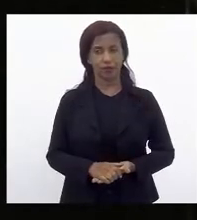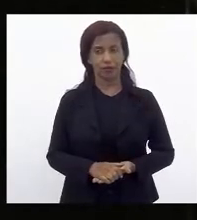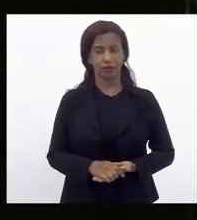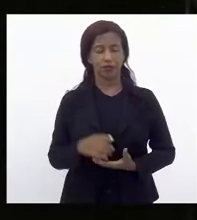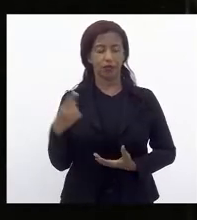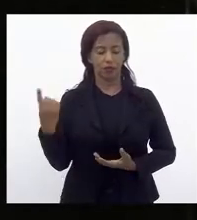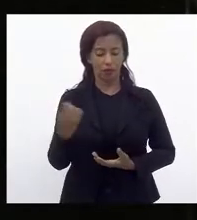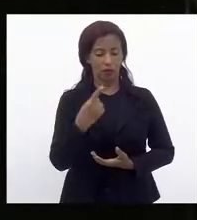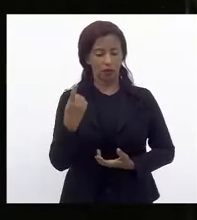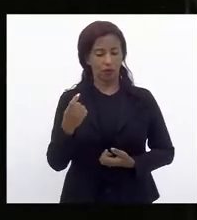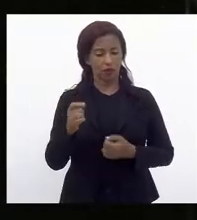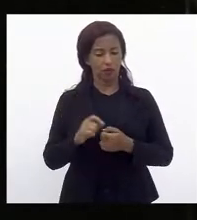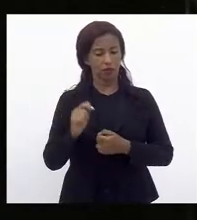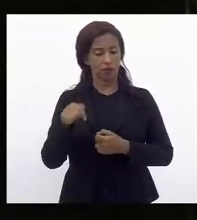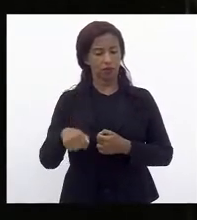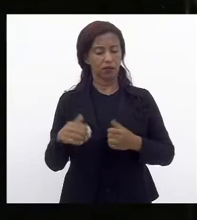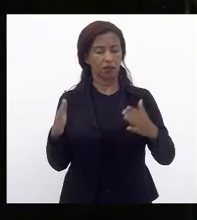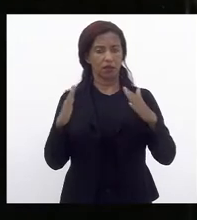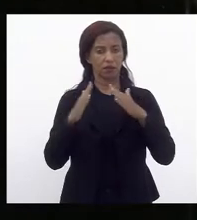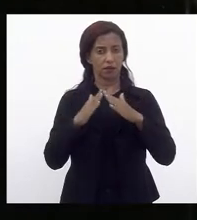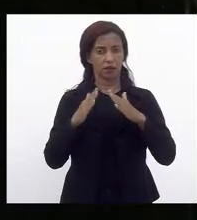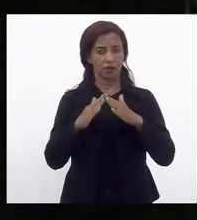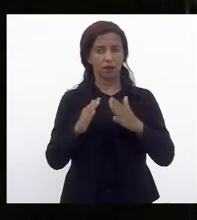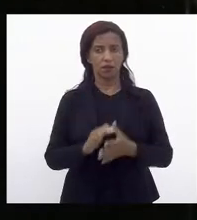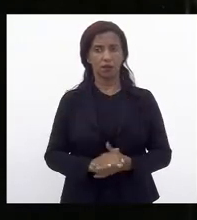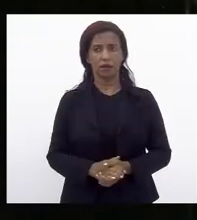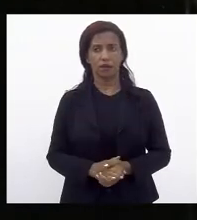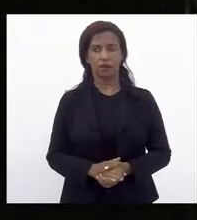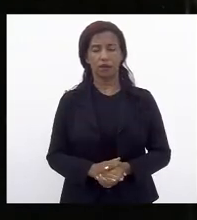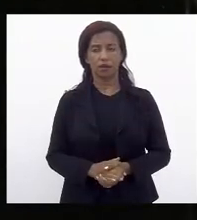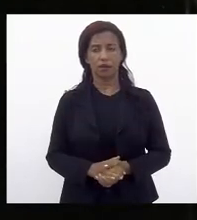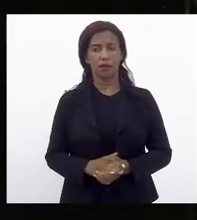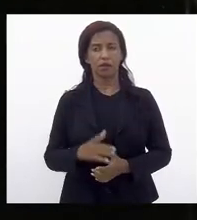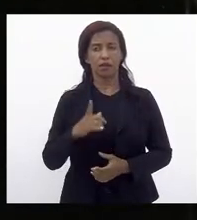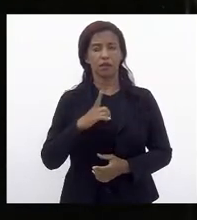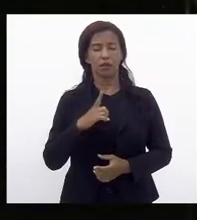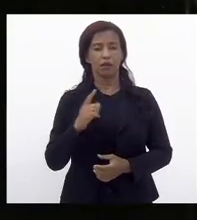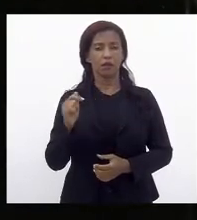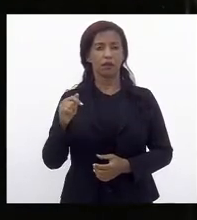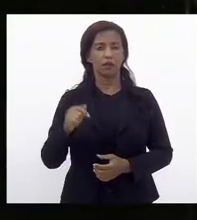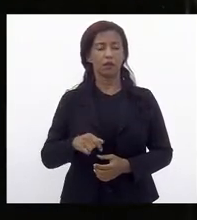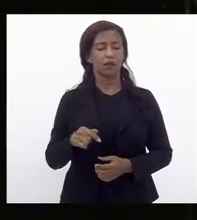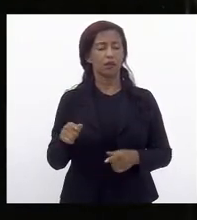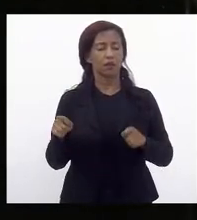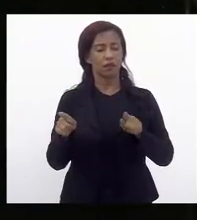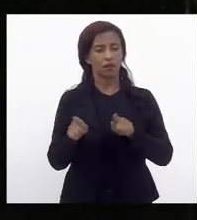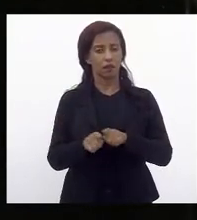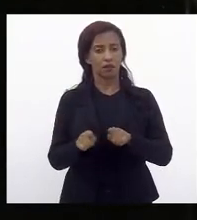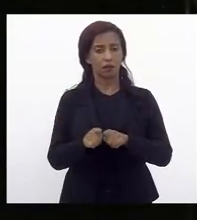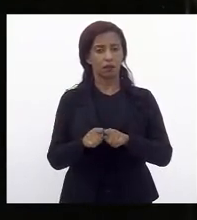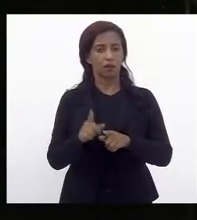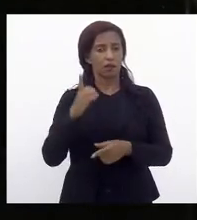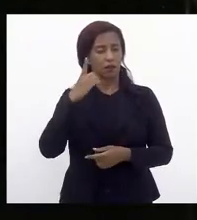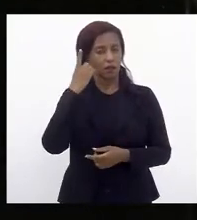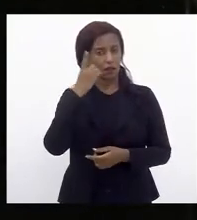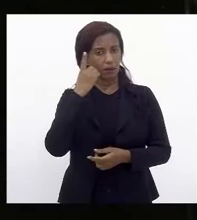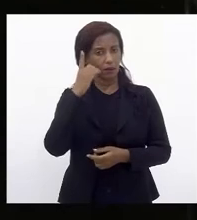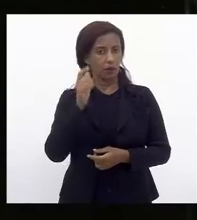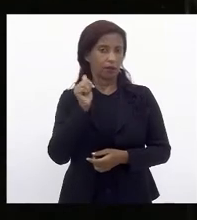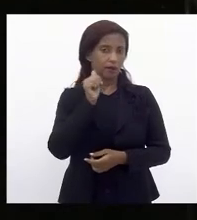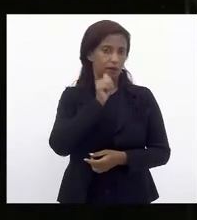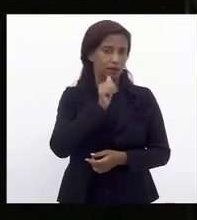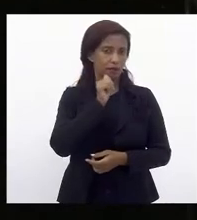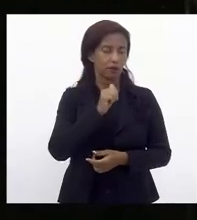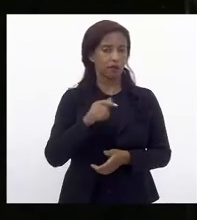nós fizemos aqui dentro dessa casa e tivemos aqui, inclusive, deputadas